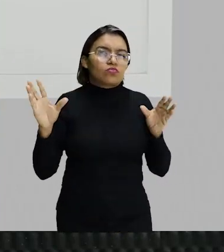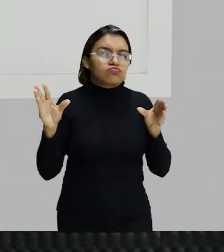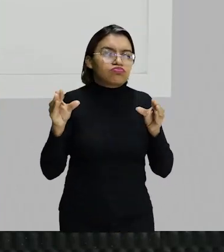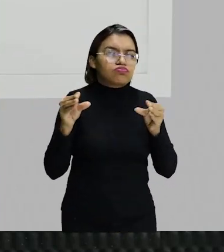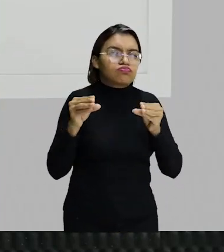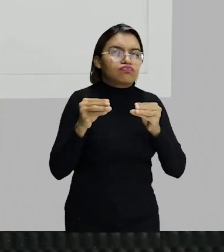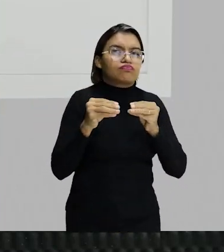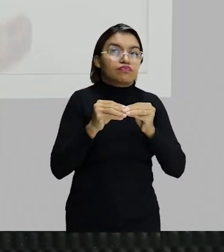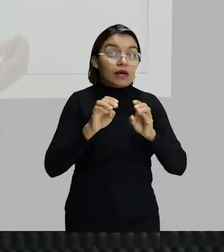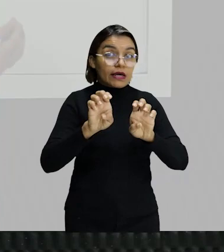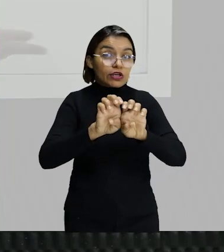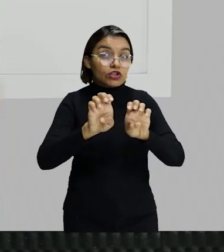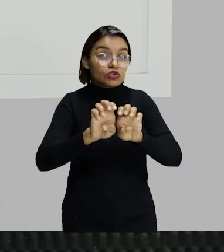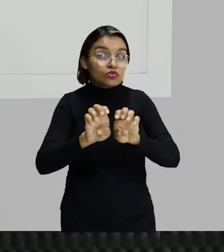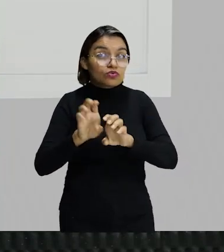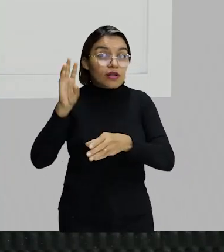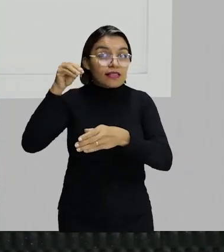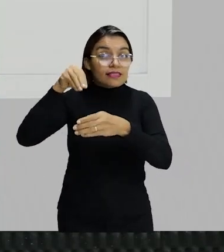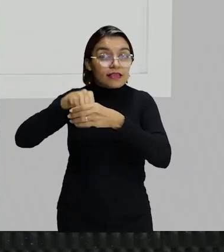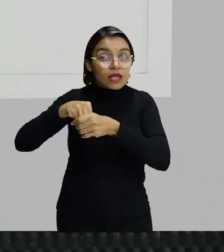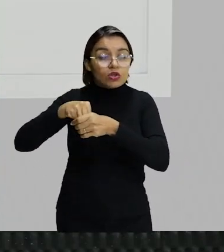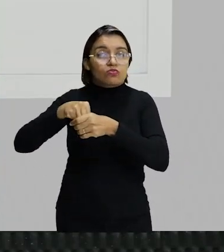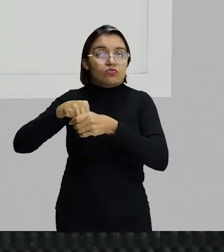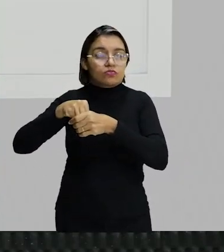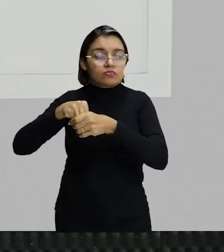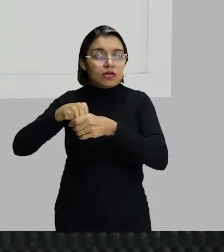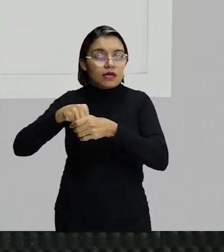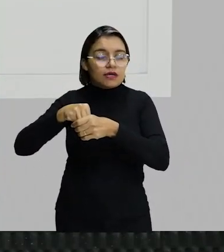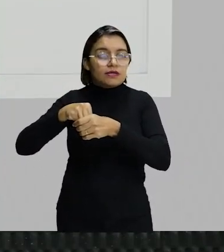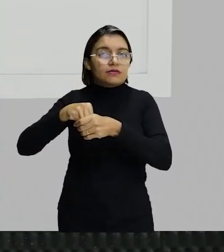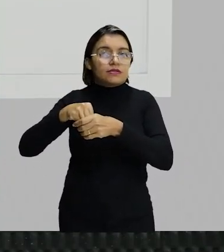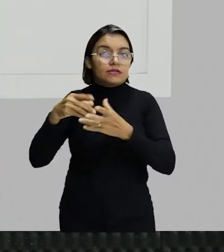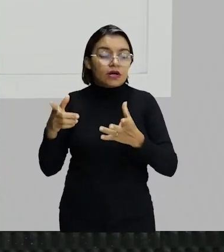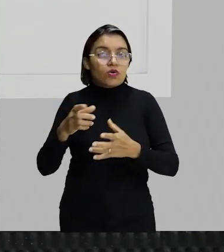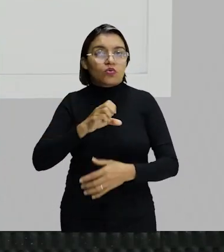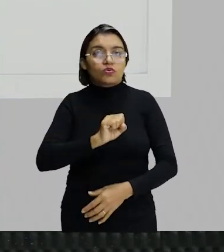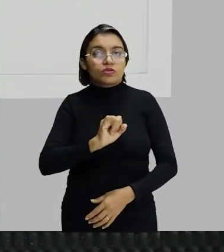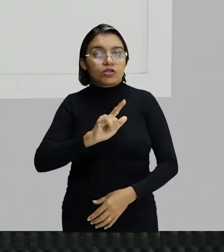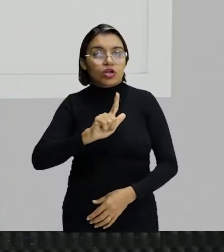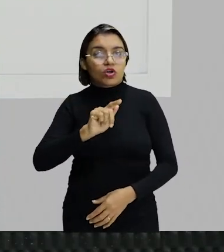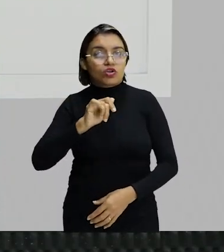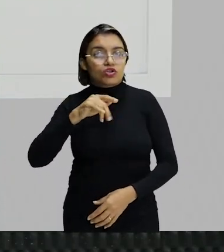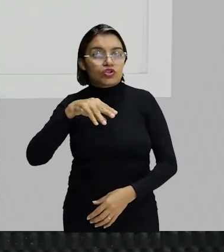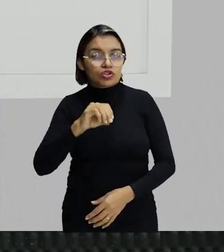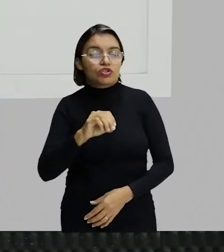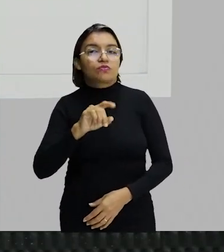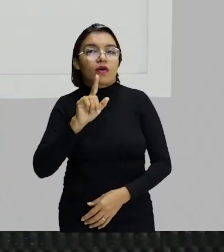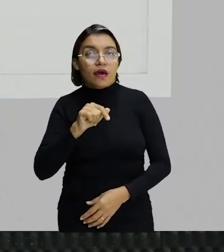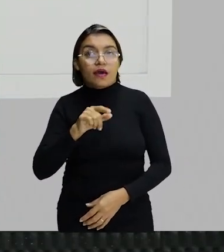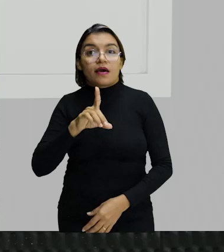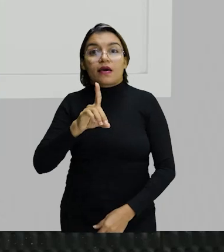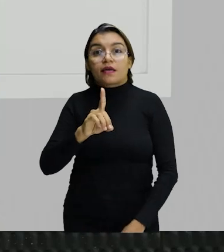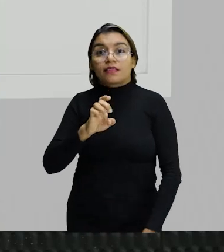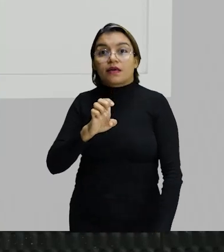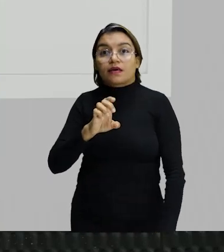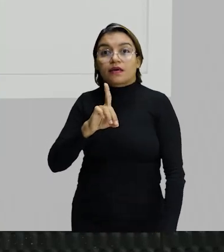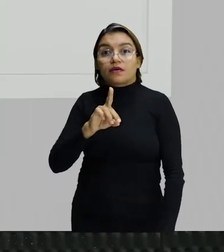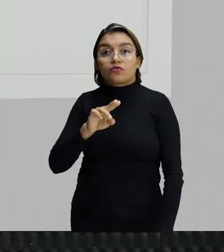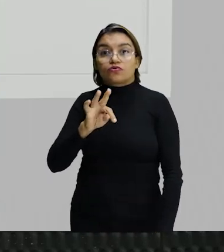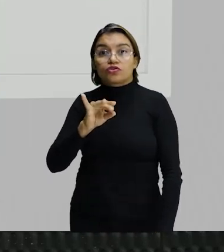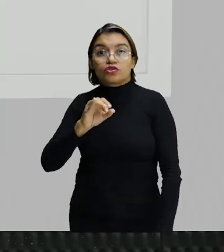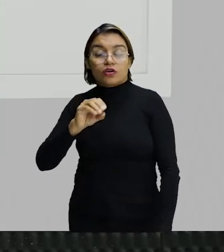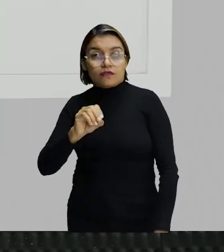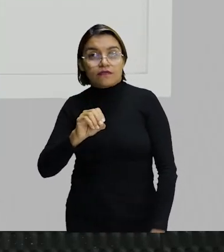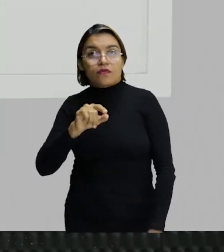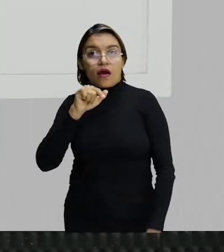uma estrutura que está dentro dele mesmo. Então, o silogismo que nós usamos geralmente é o silogismo dedutivo, correto? É um